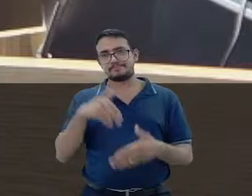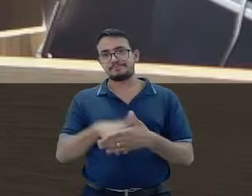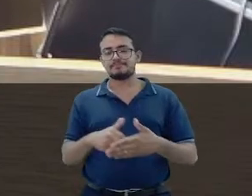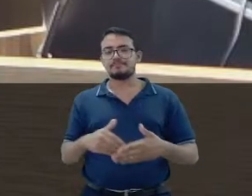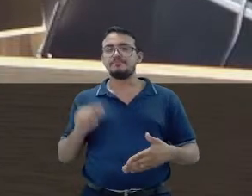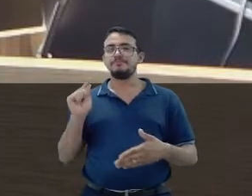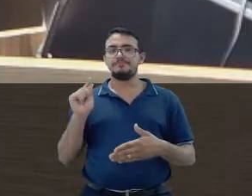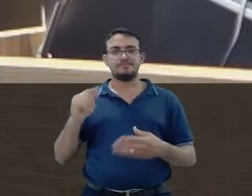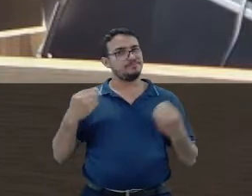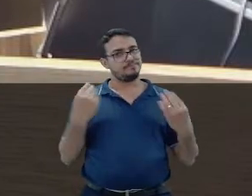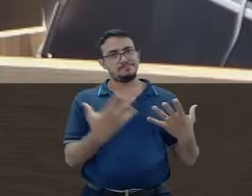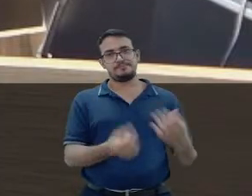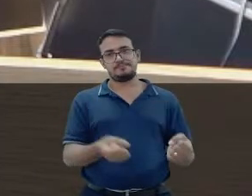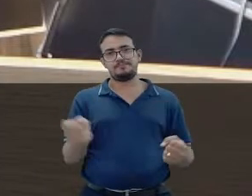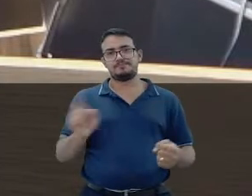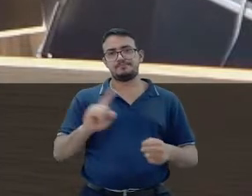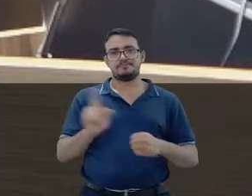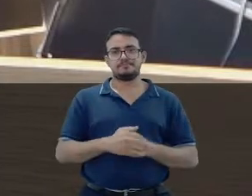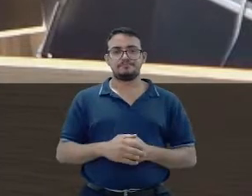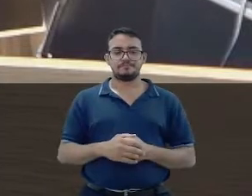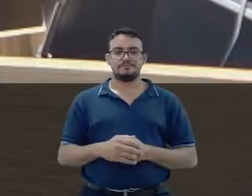negativa de provimento.